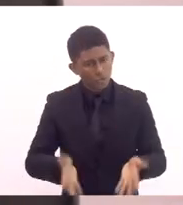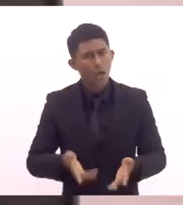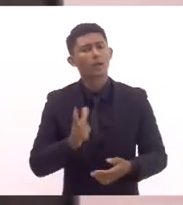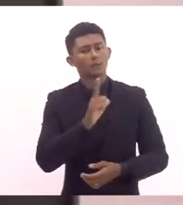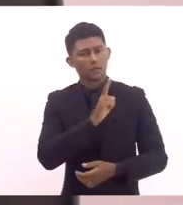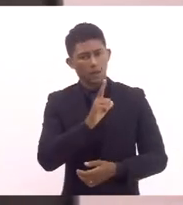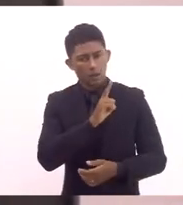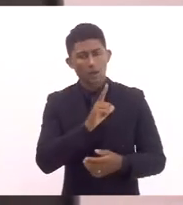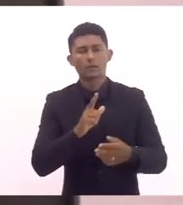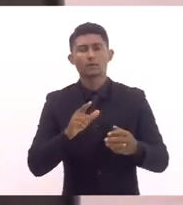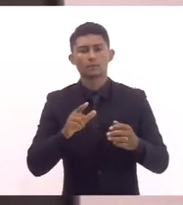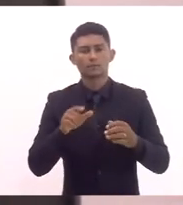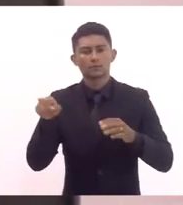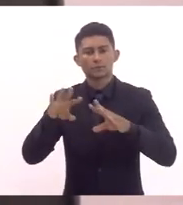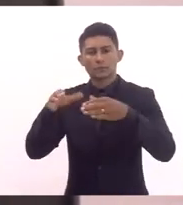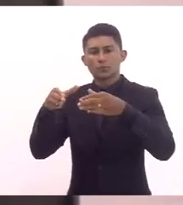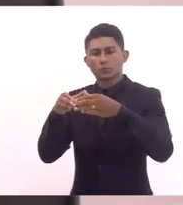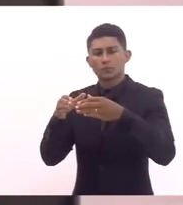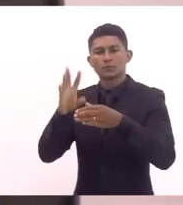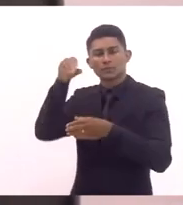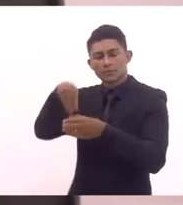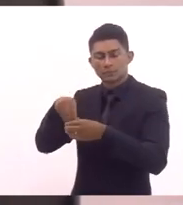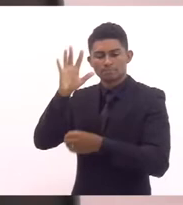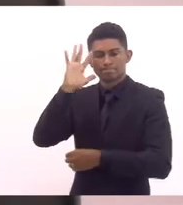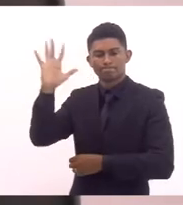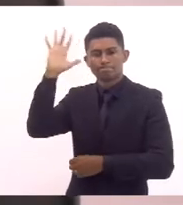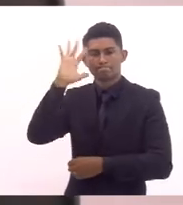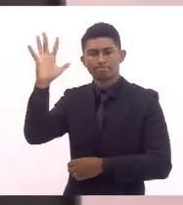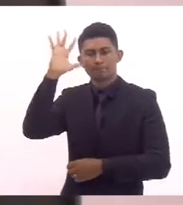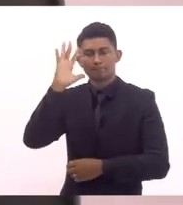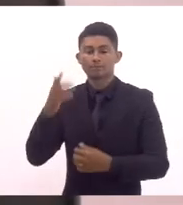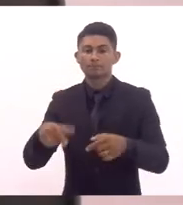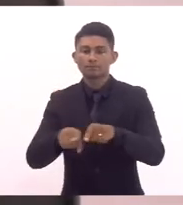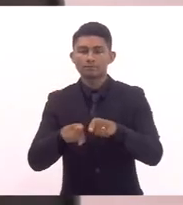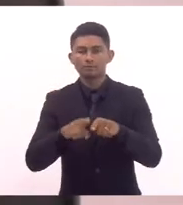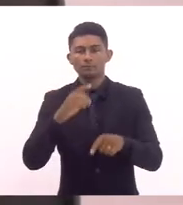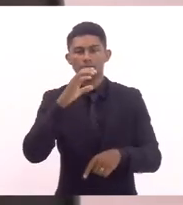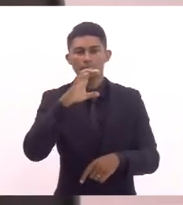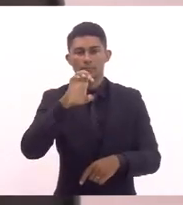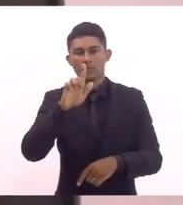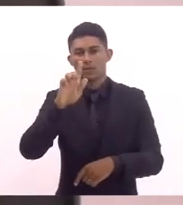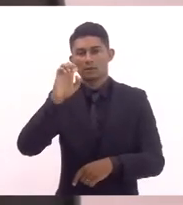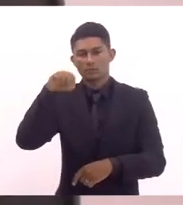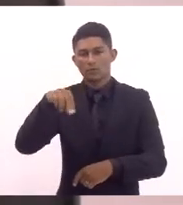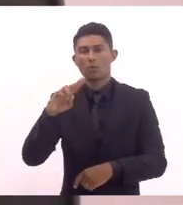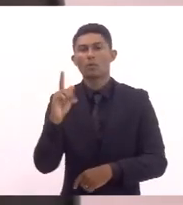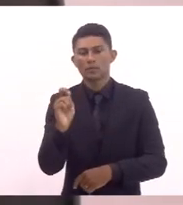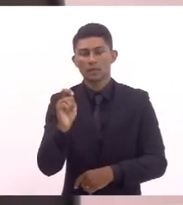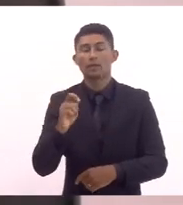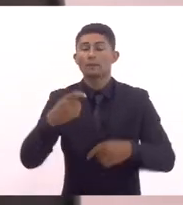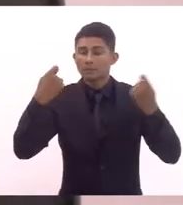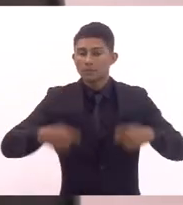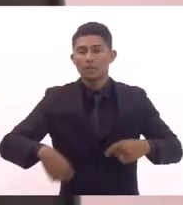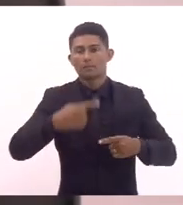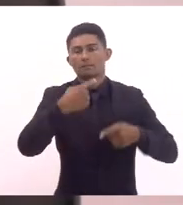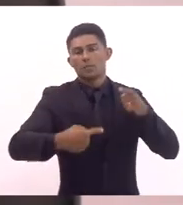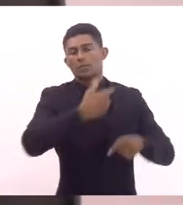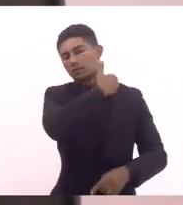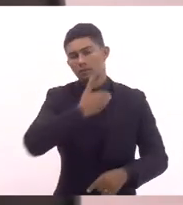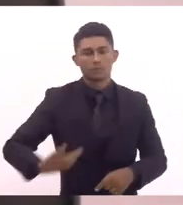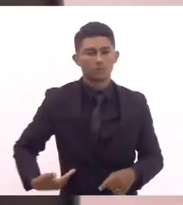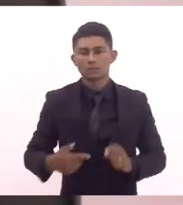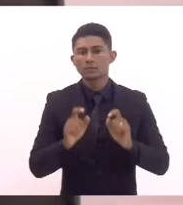Gestão na na rede de gestantes na rede cegonha e que a gente tenha com política pública